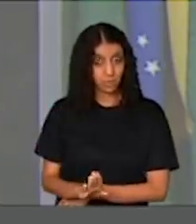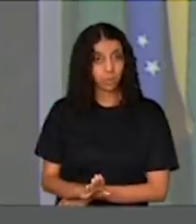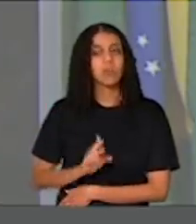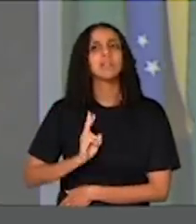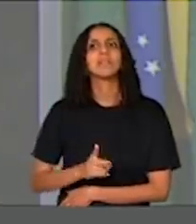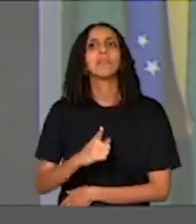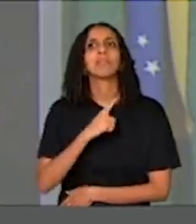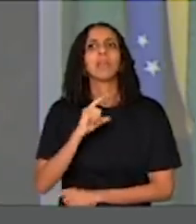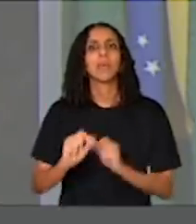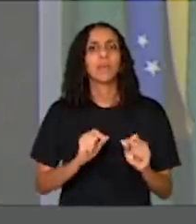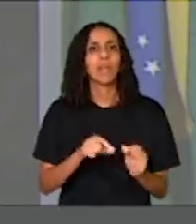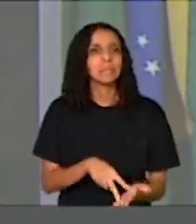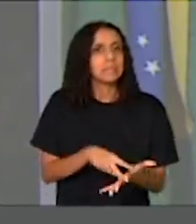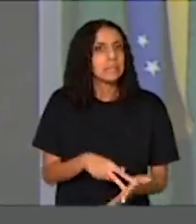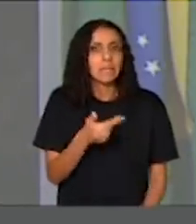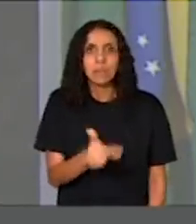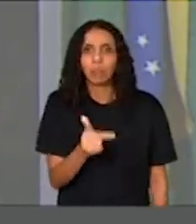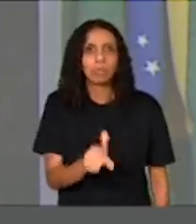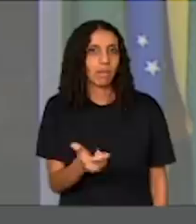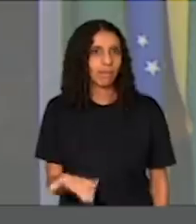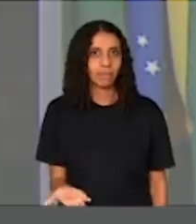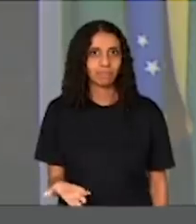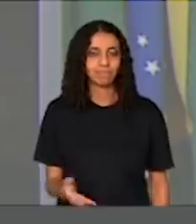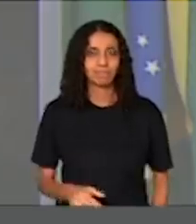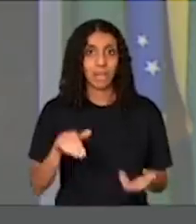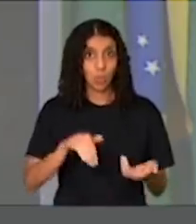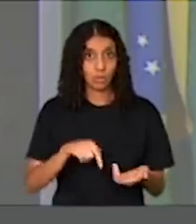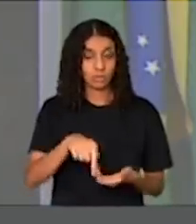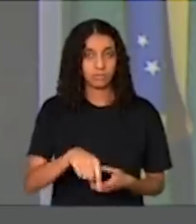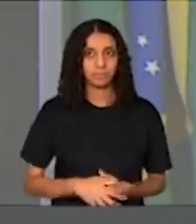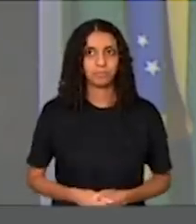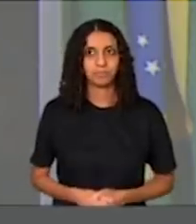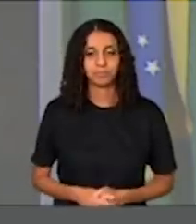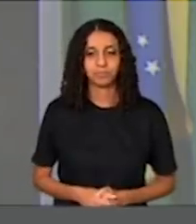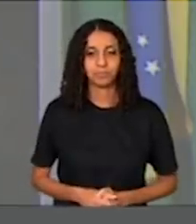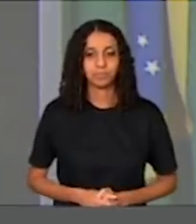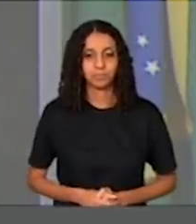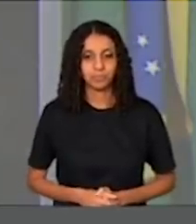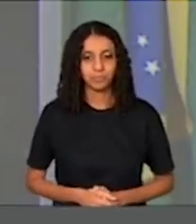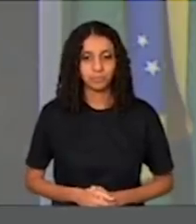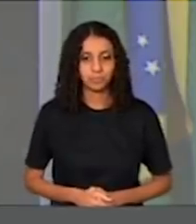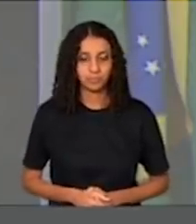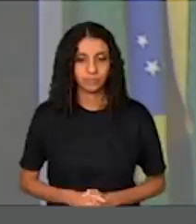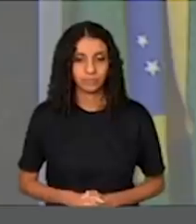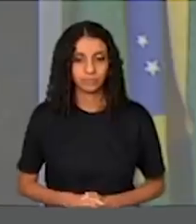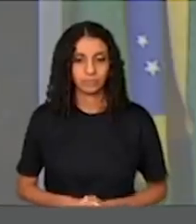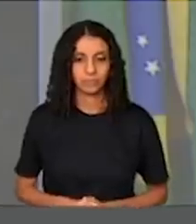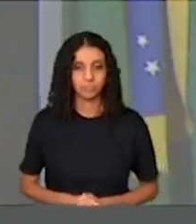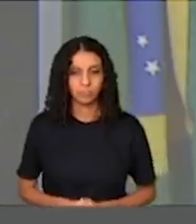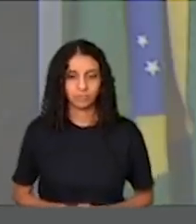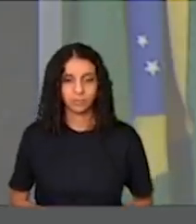assistimos um cenário de estabilidade institucional é engraçado ouvir falar em golpe